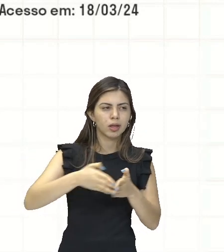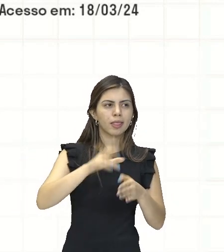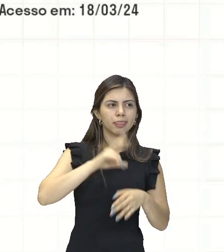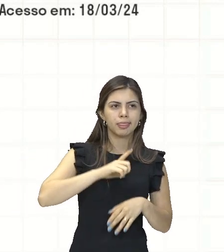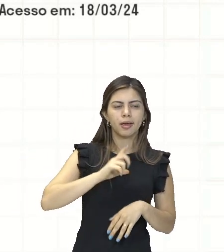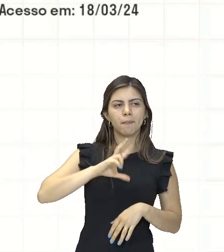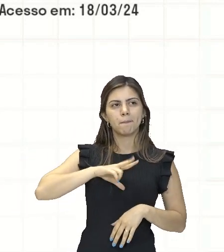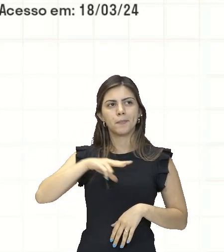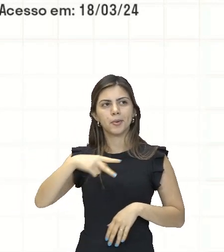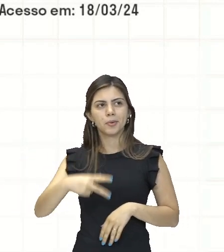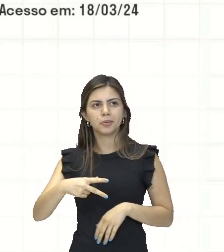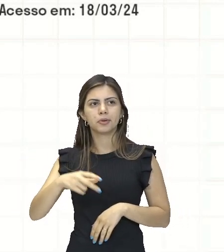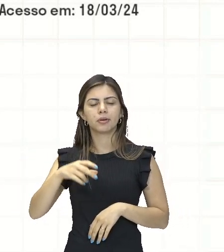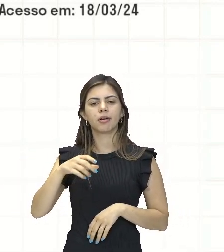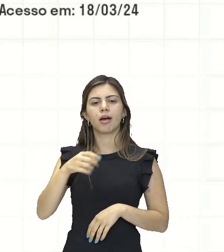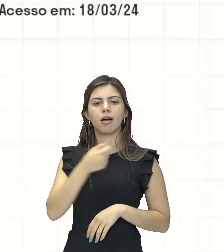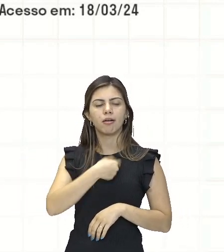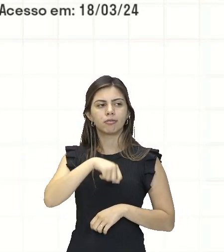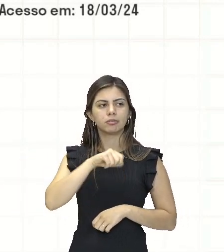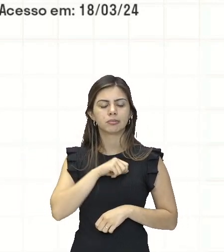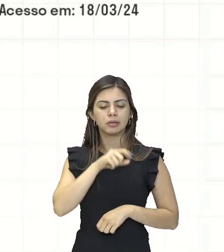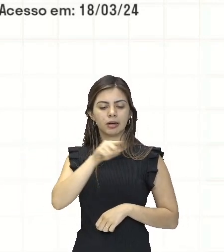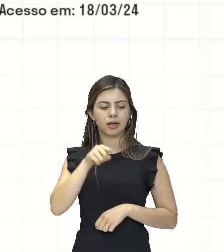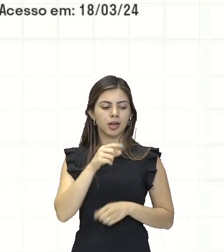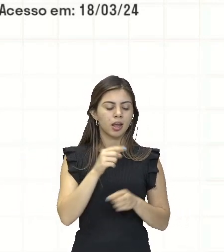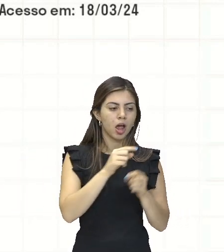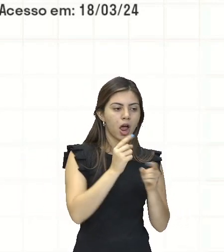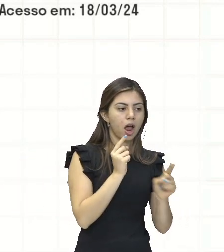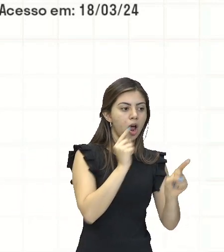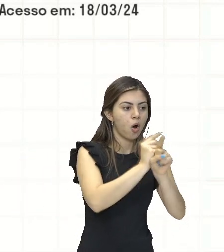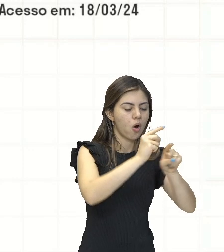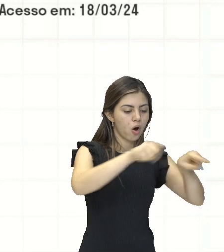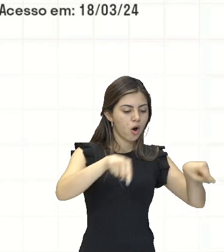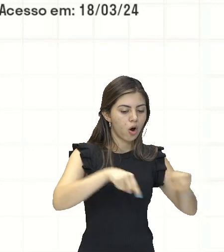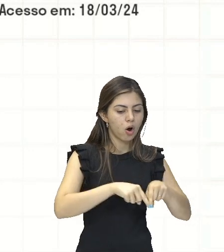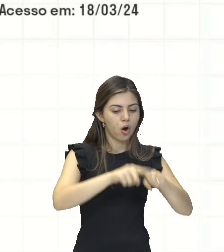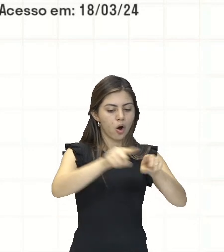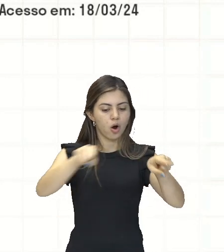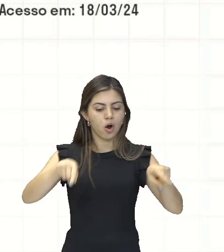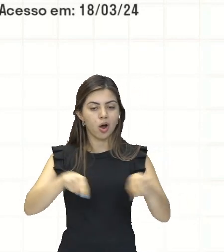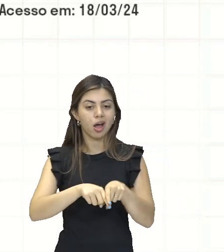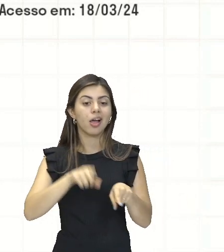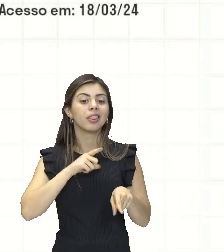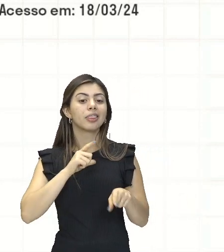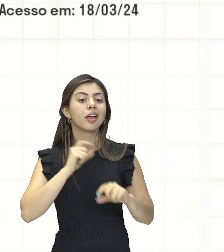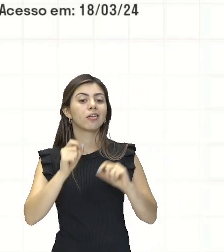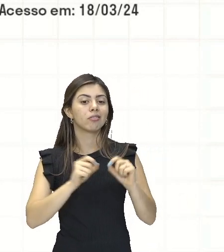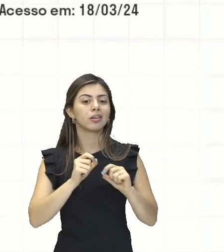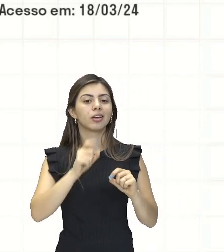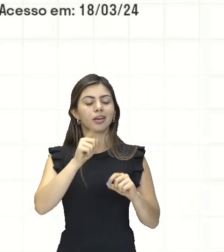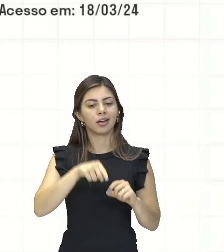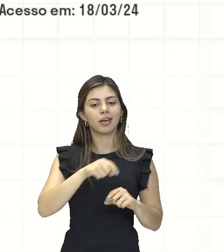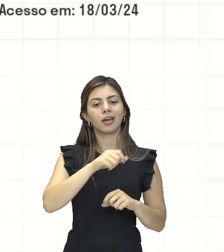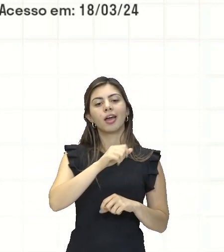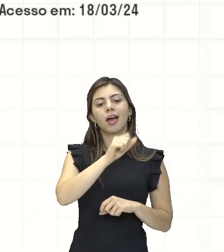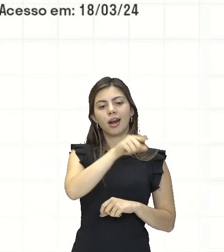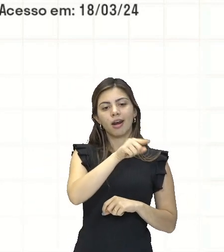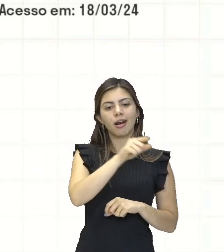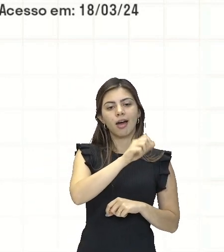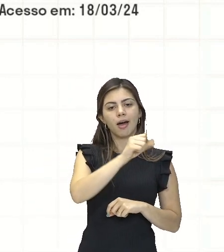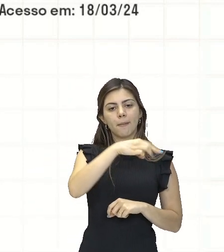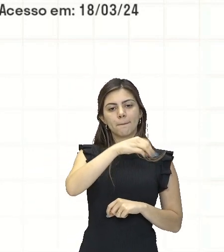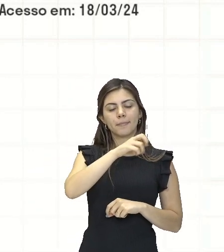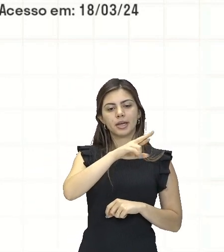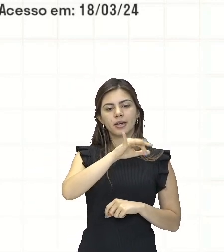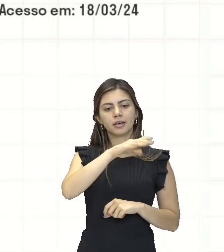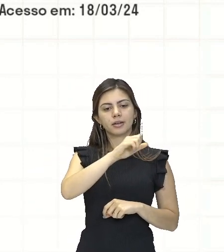e Espanha, eles vão encontrar novos territórios e dentre esses novos territórios eu tenho o continente americano. E qual o local